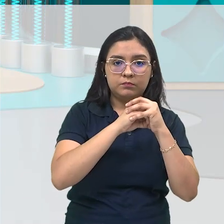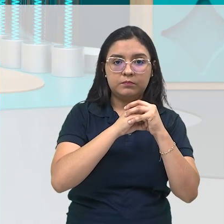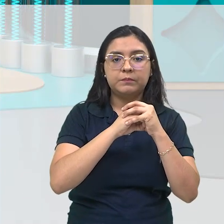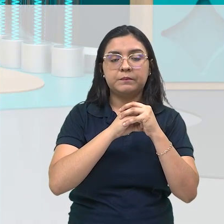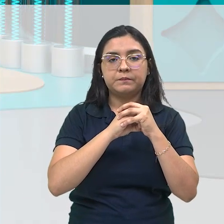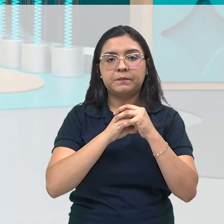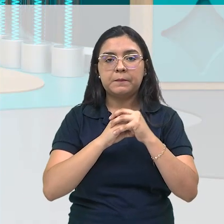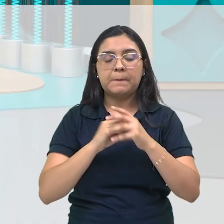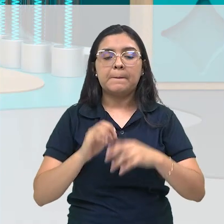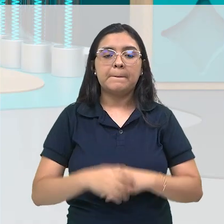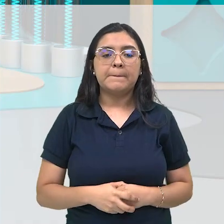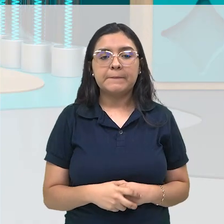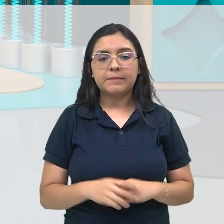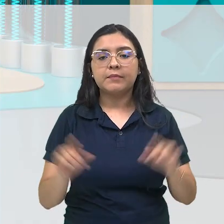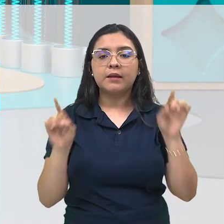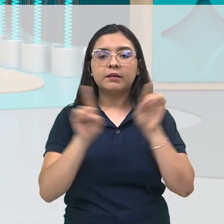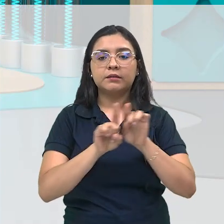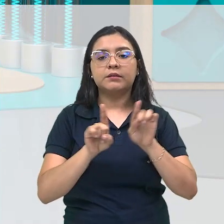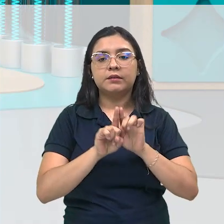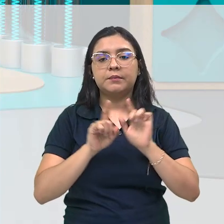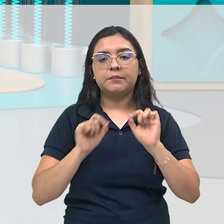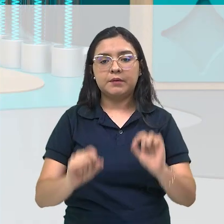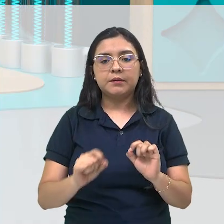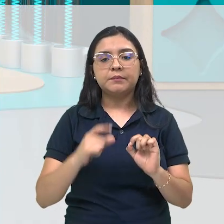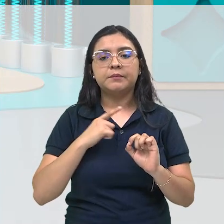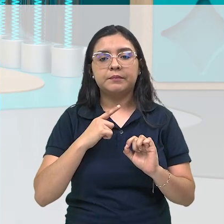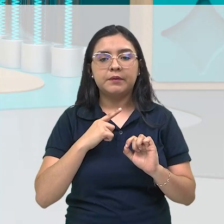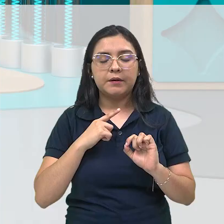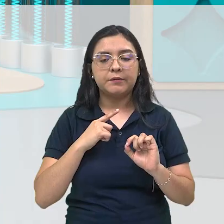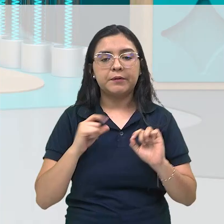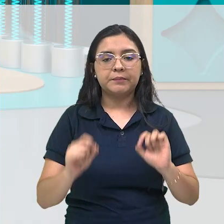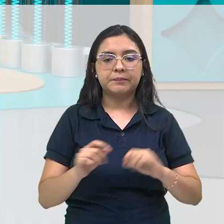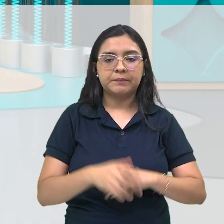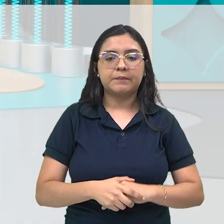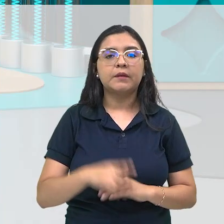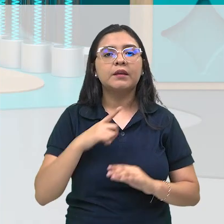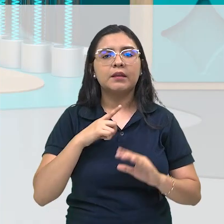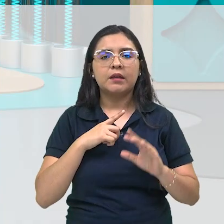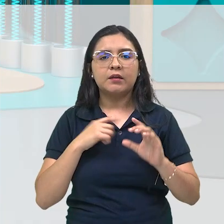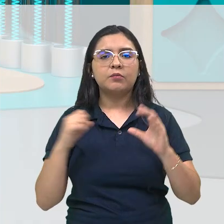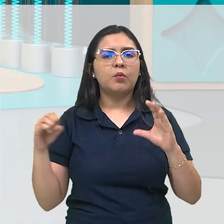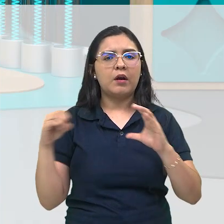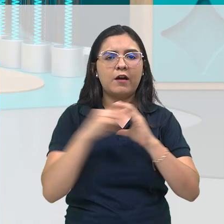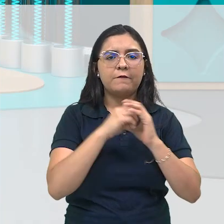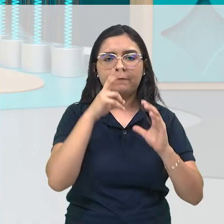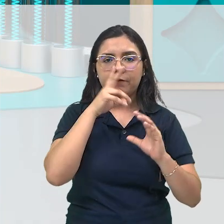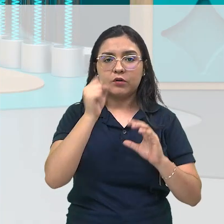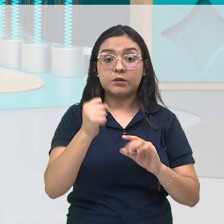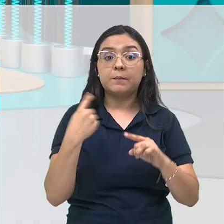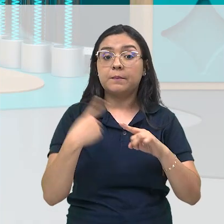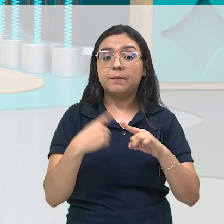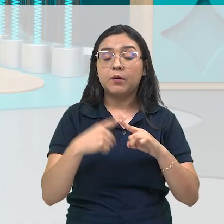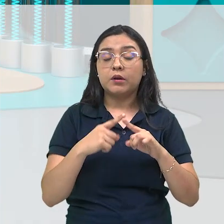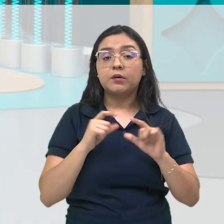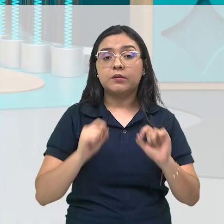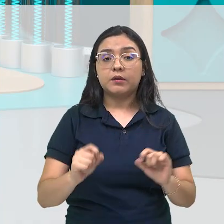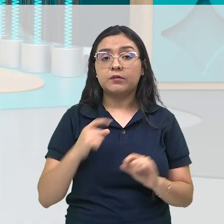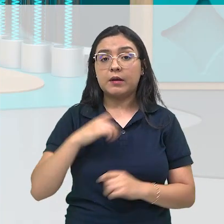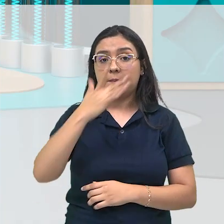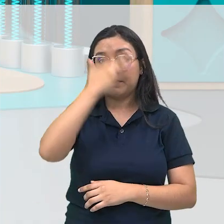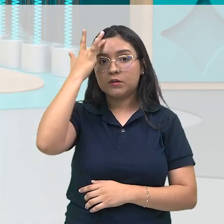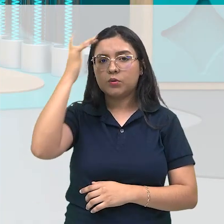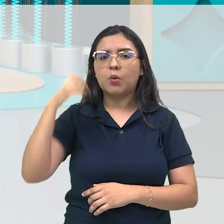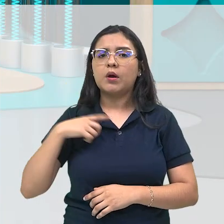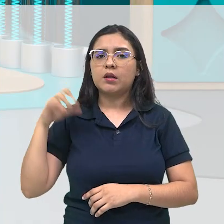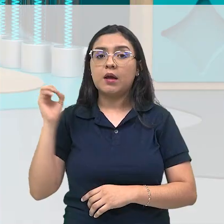bastante firmeza e também para amortecer o impacto dela, porque essa bola, gente, quando o